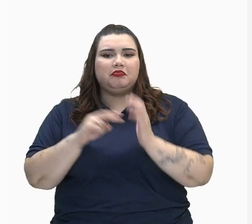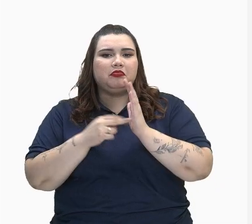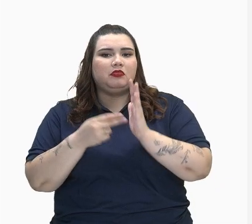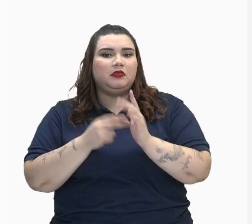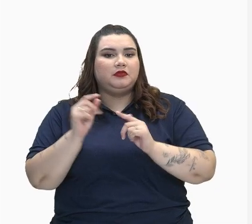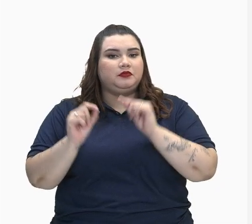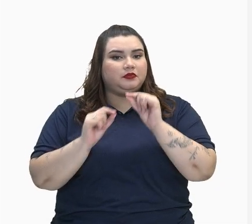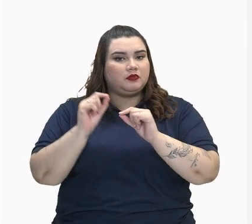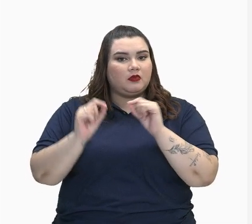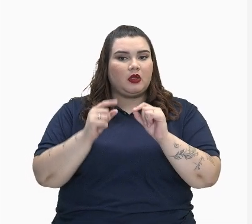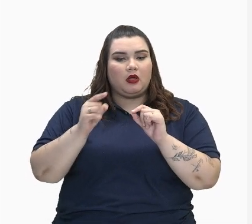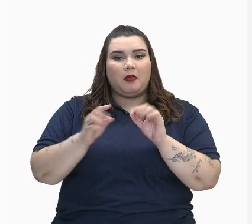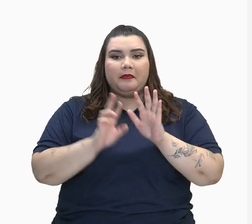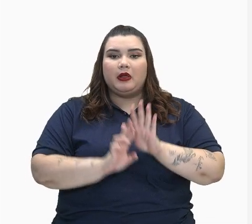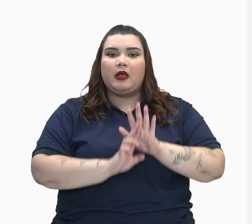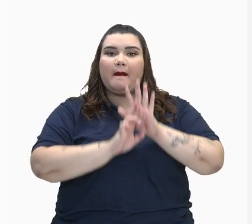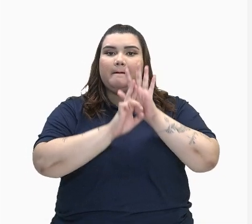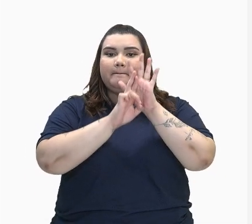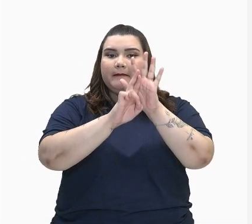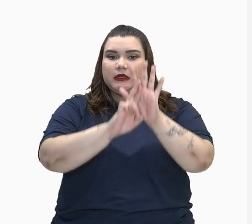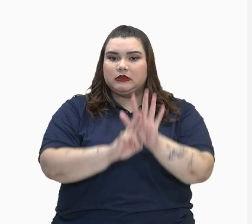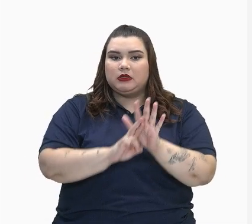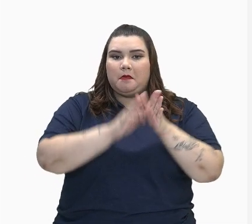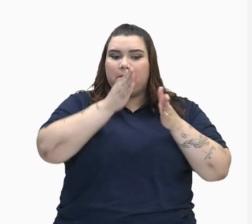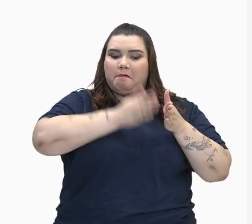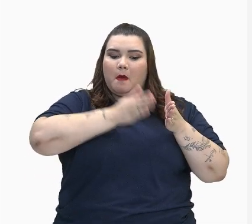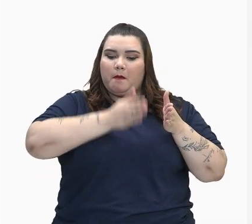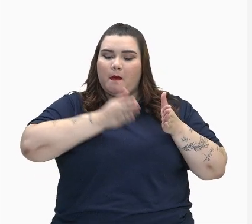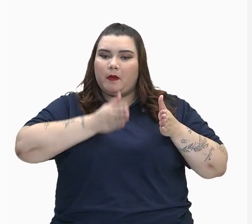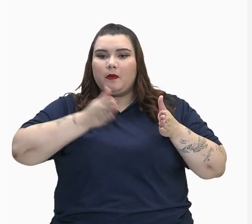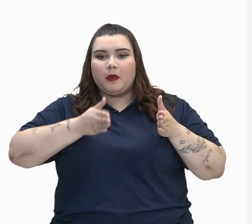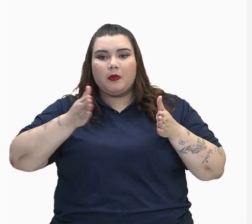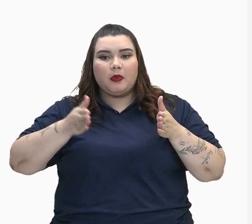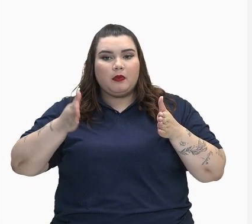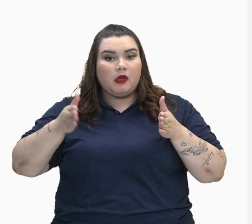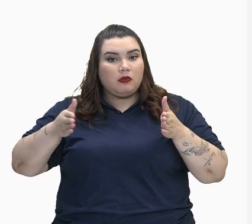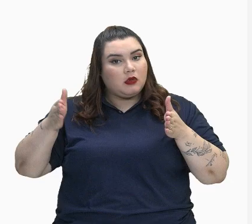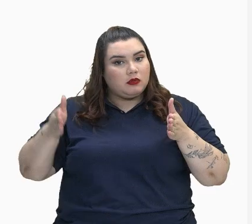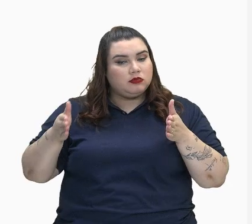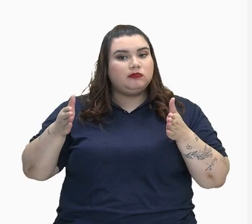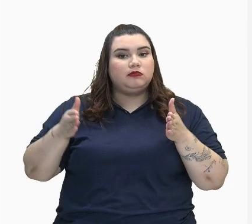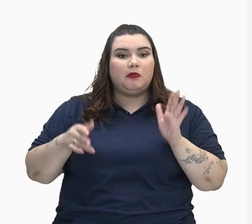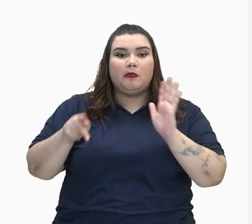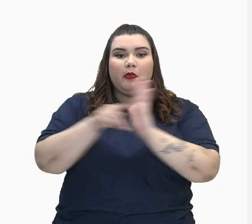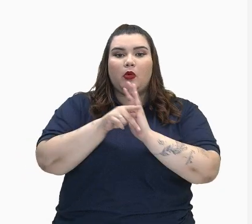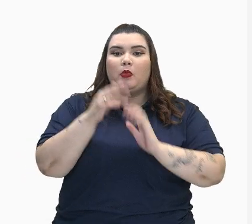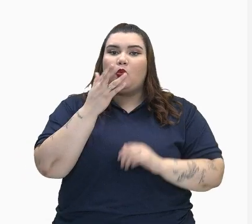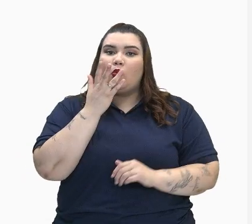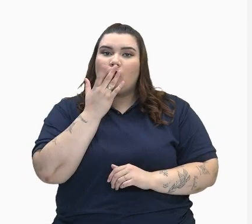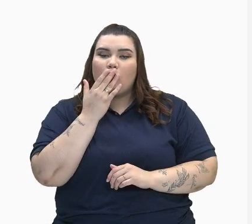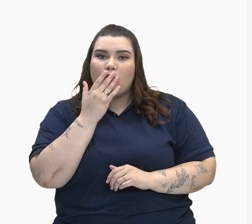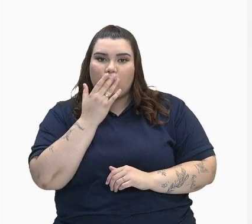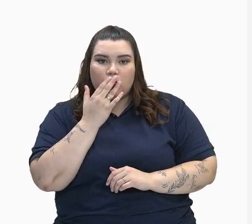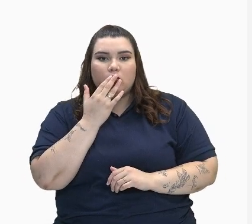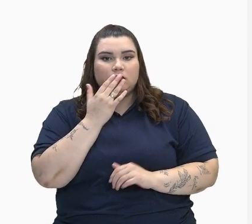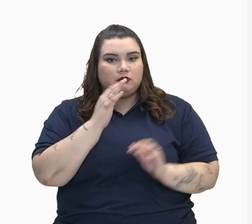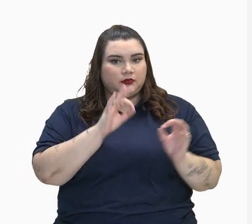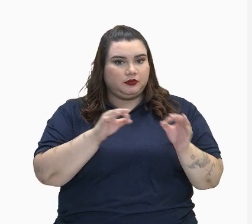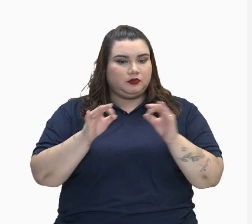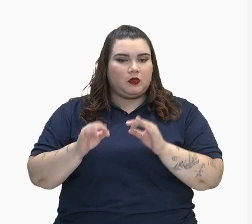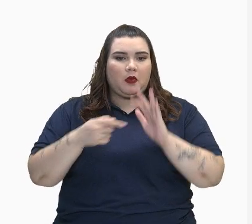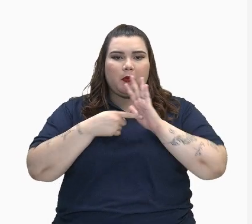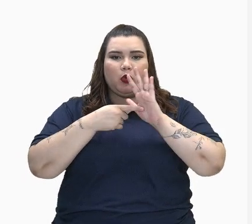A escala cromática de cores é uma representação sequencial das cores de forma